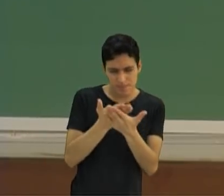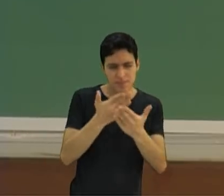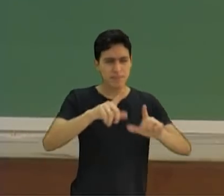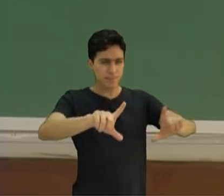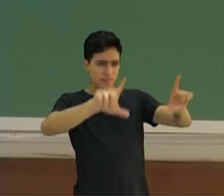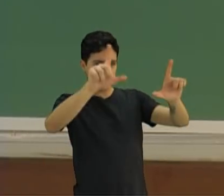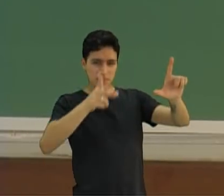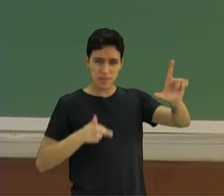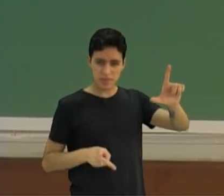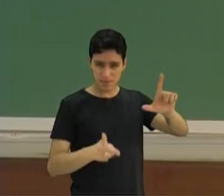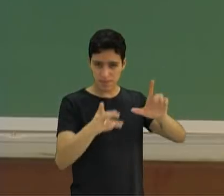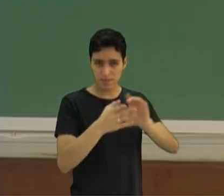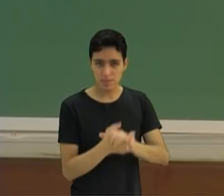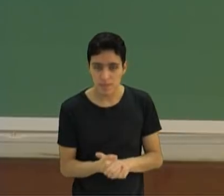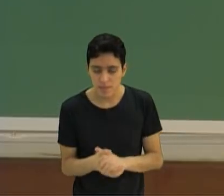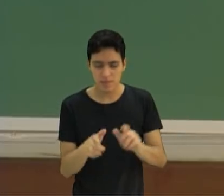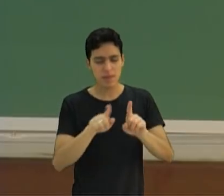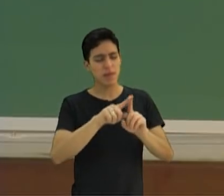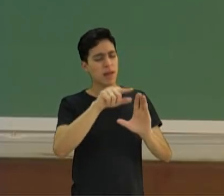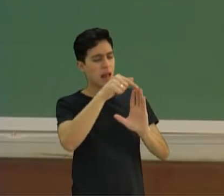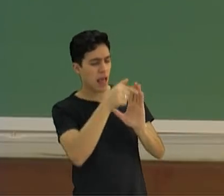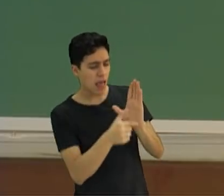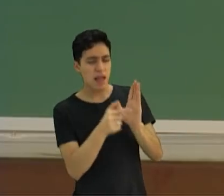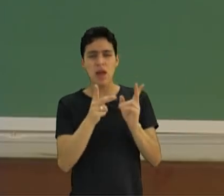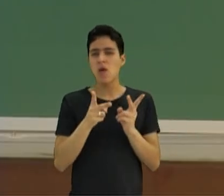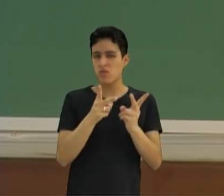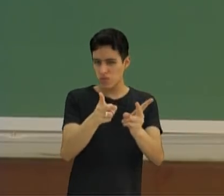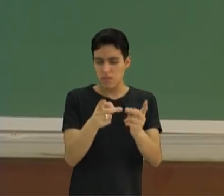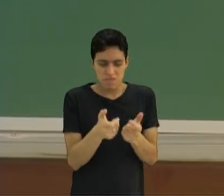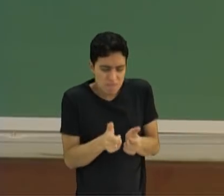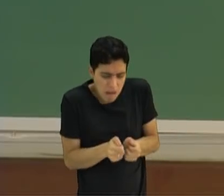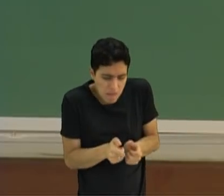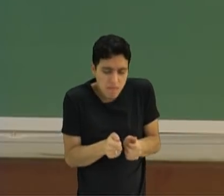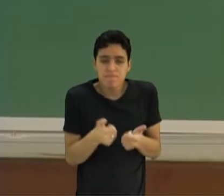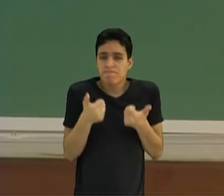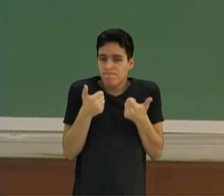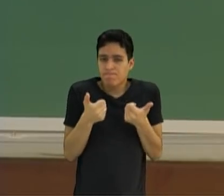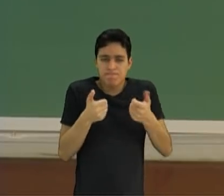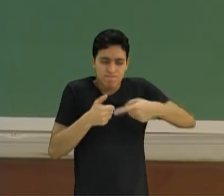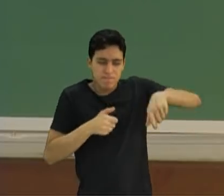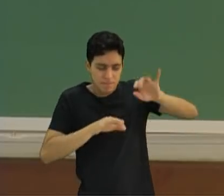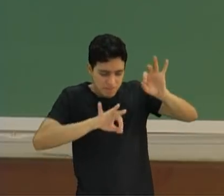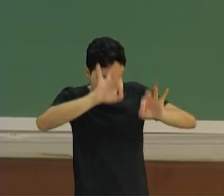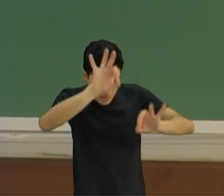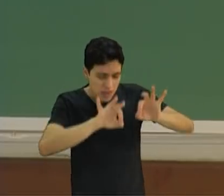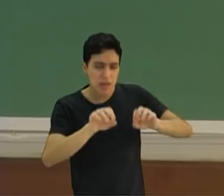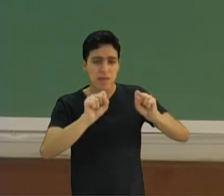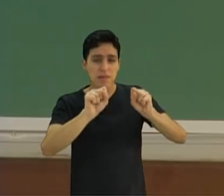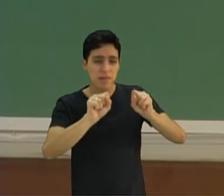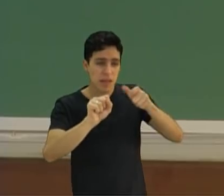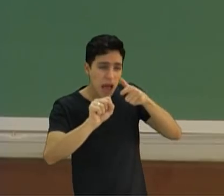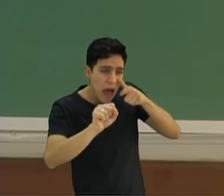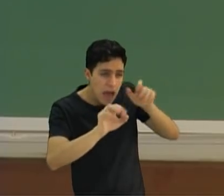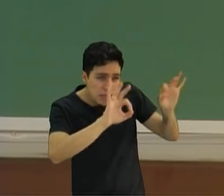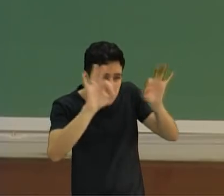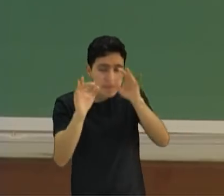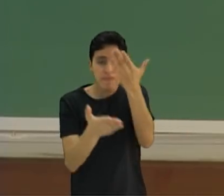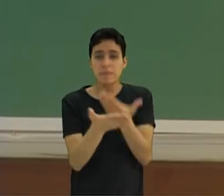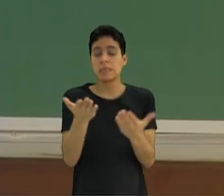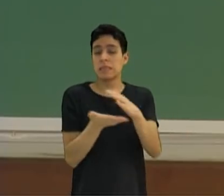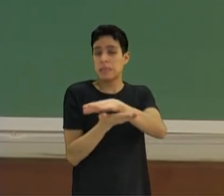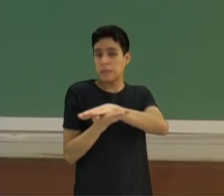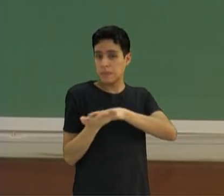televisão continuam, nos aplicativos também, aí você vê, se organiza para você poder assistir, não perder